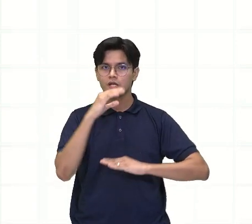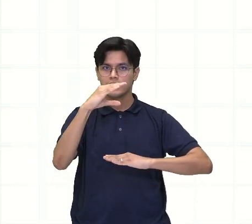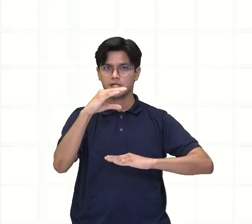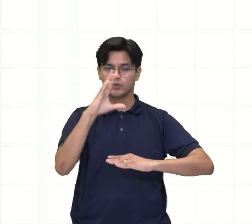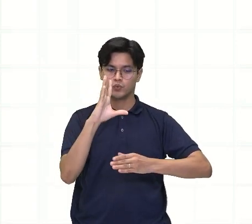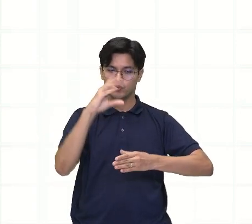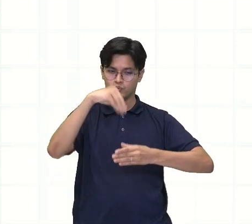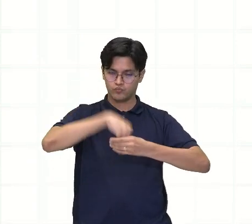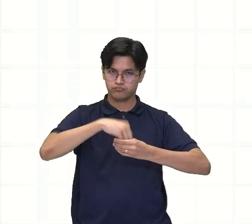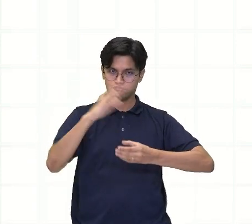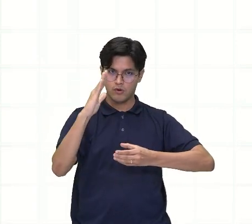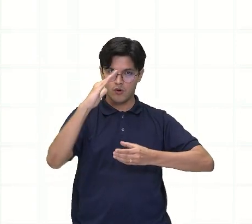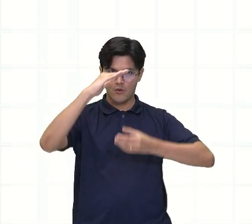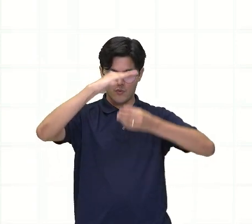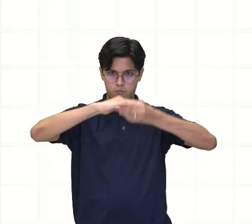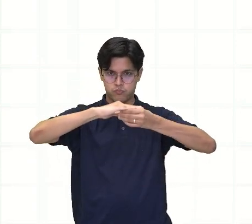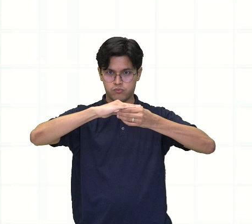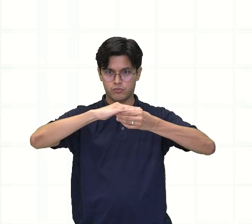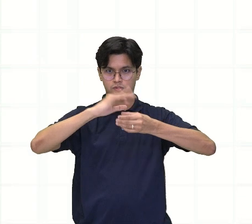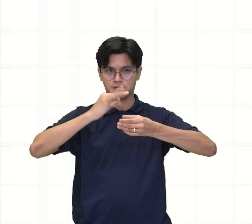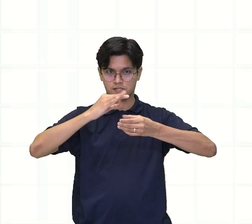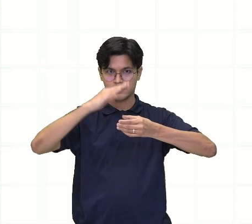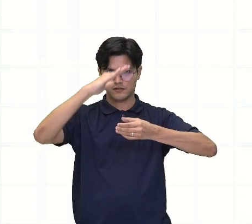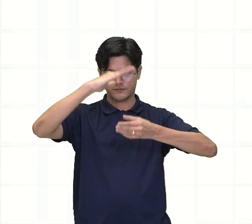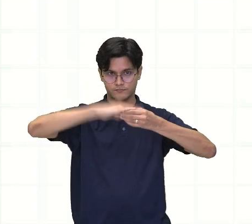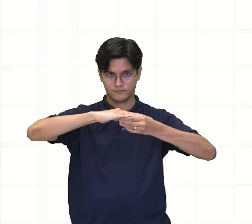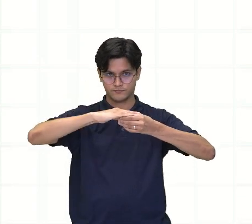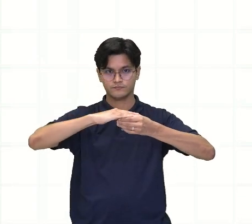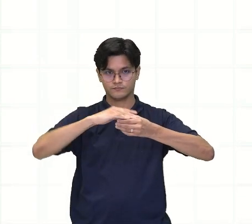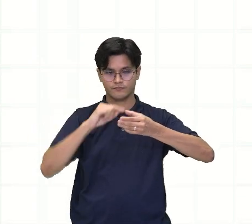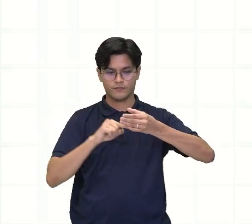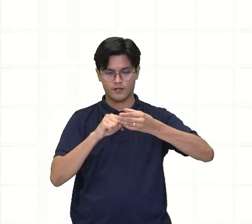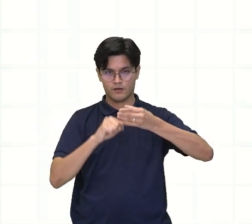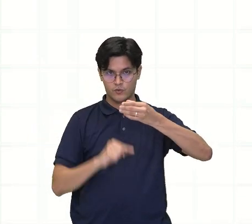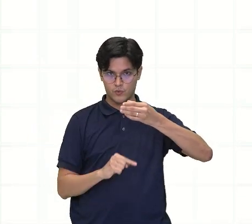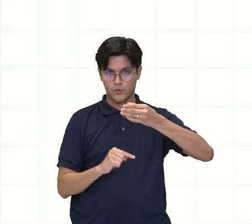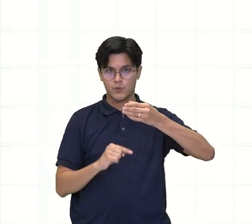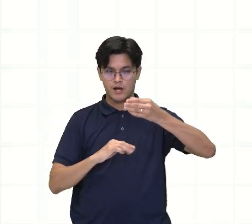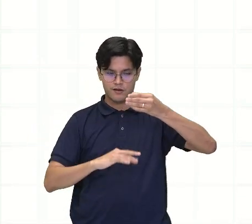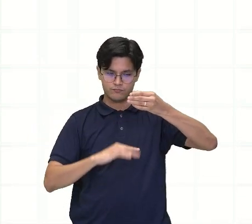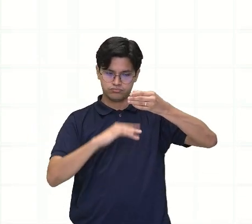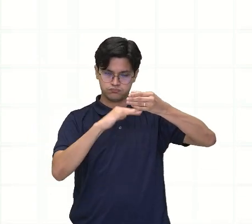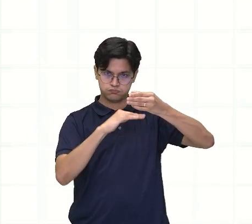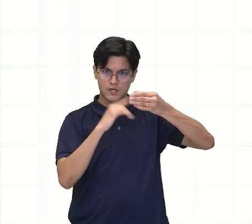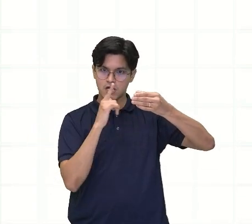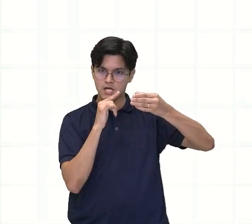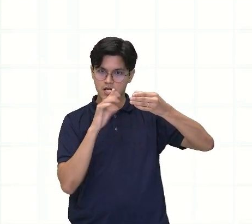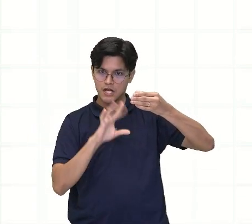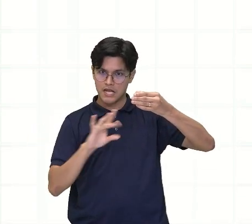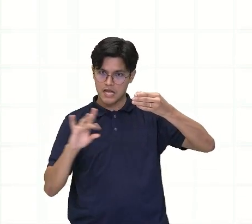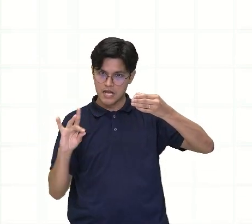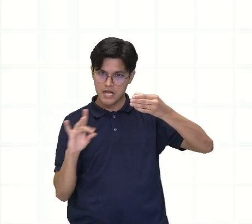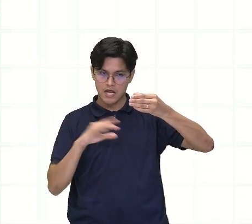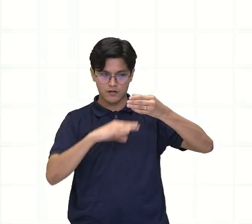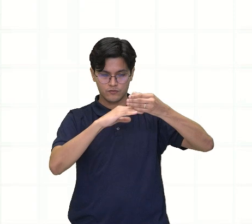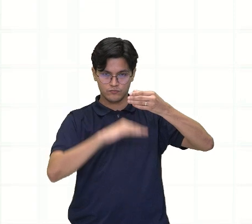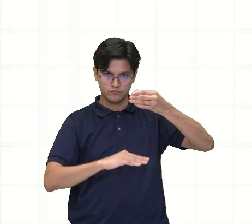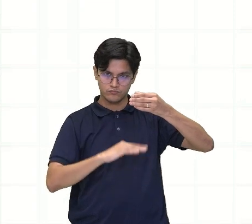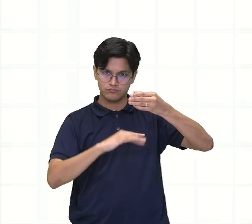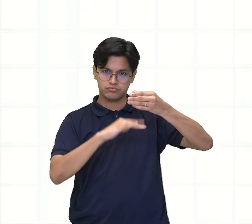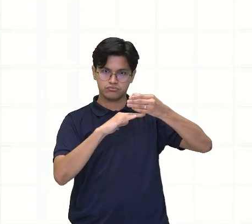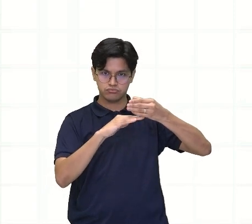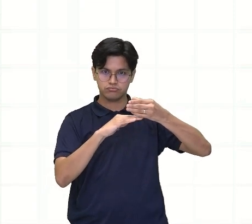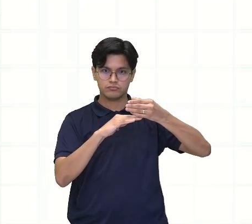temperatura que está aqui dentro com o meio externo, certo? evitando que haja